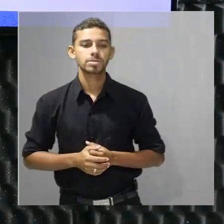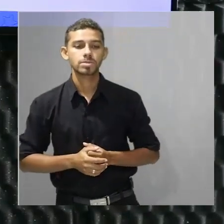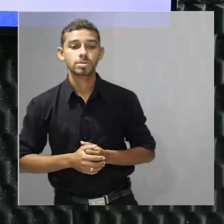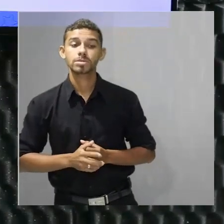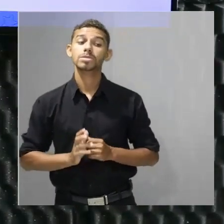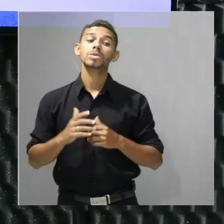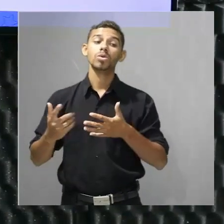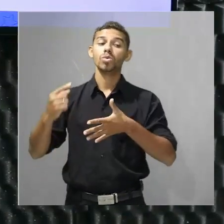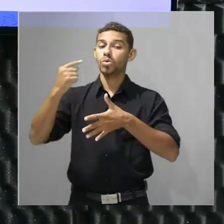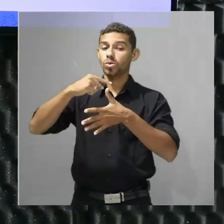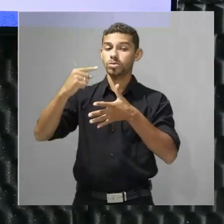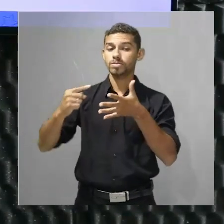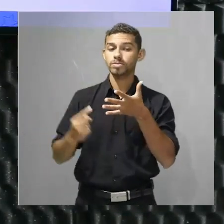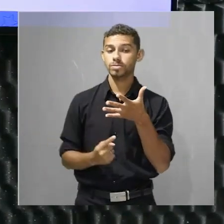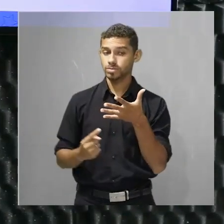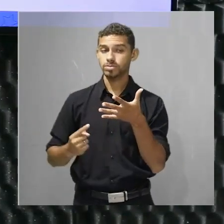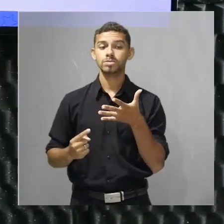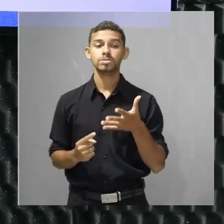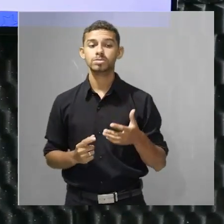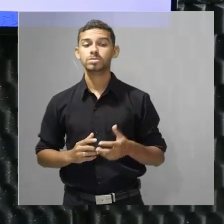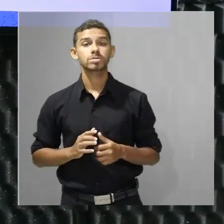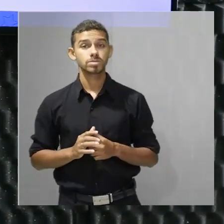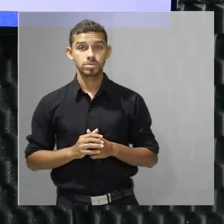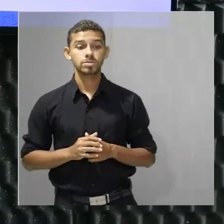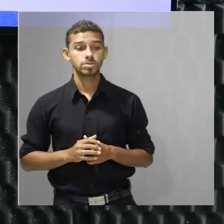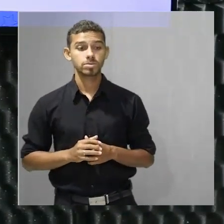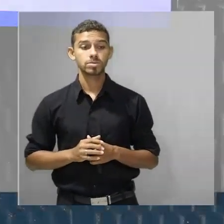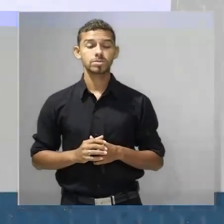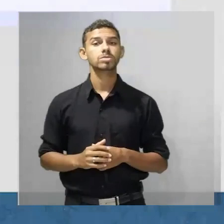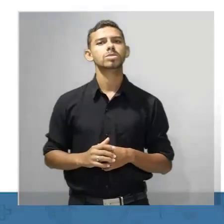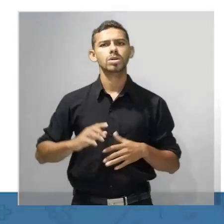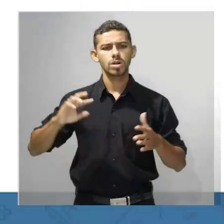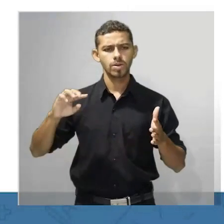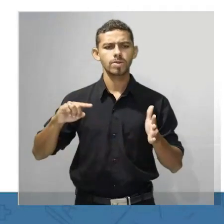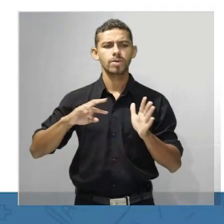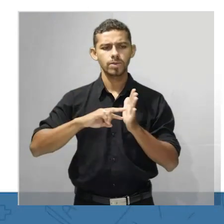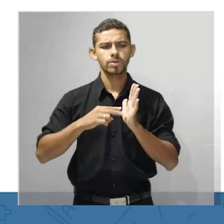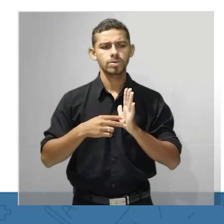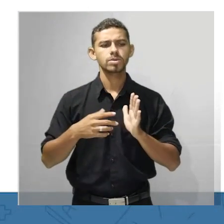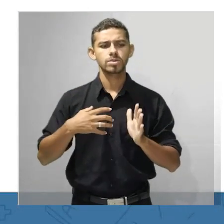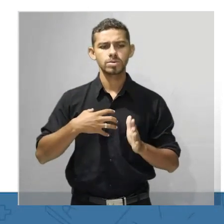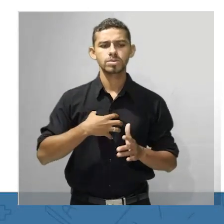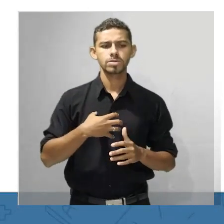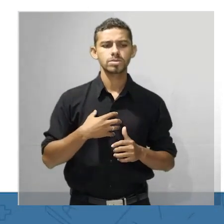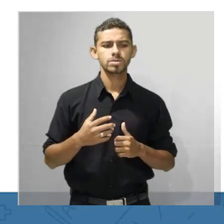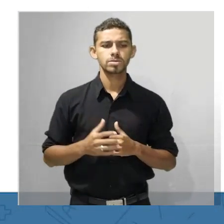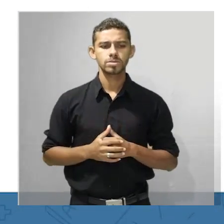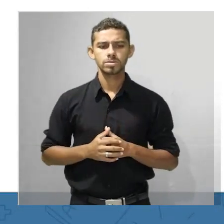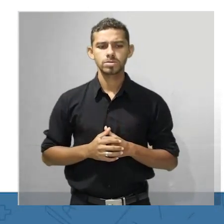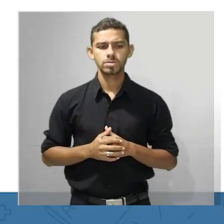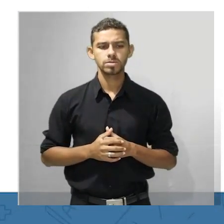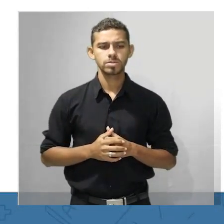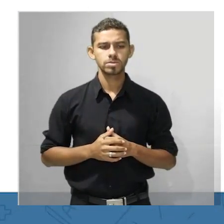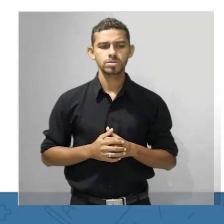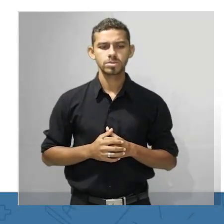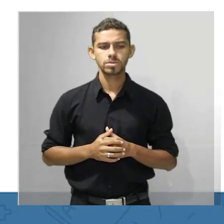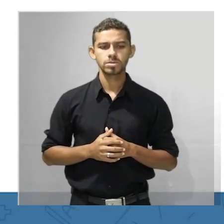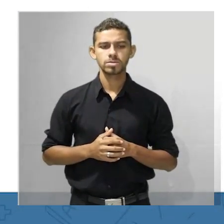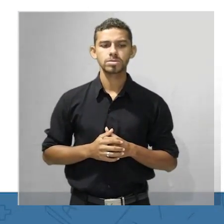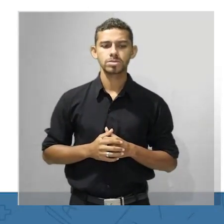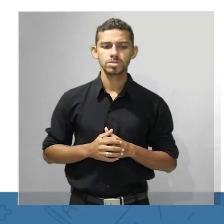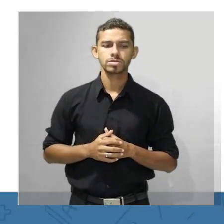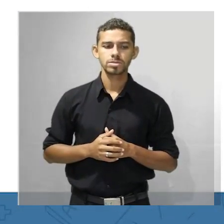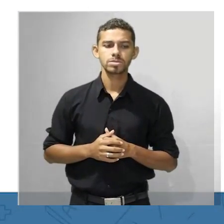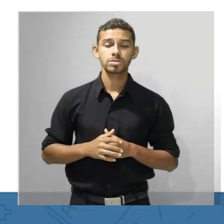qual está no seu sentido real a única que está no seu sentido real é a letra É sim ela chorou